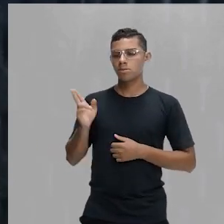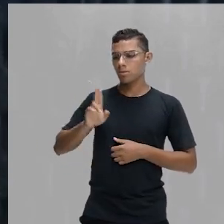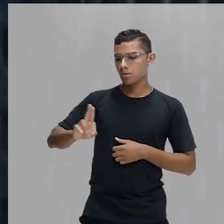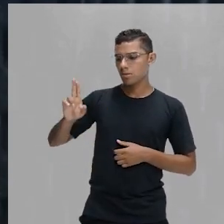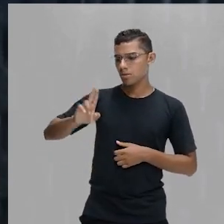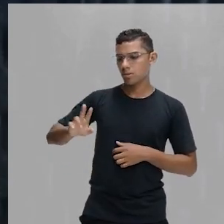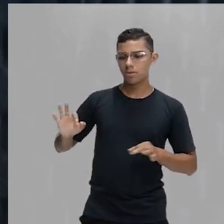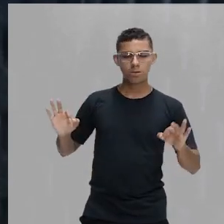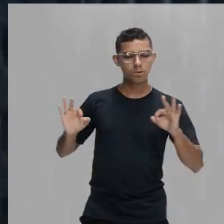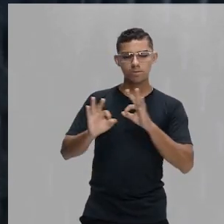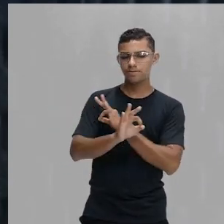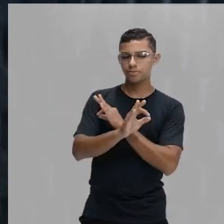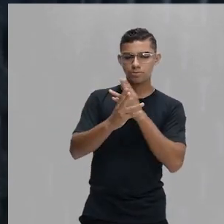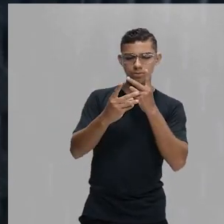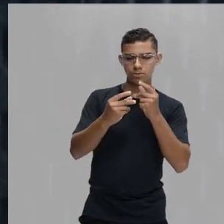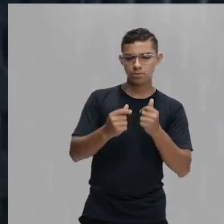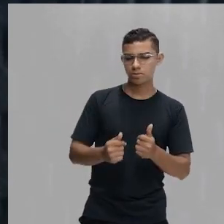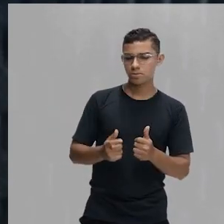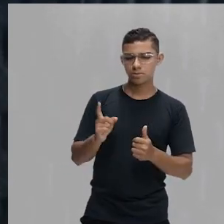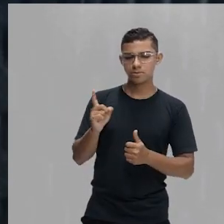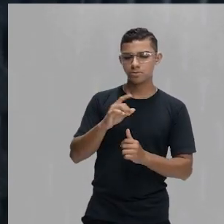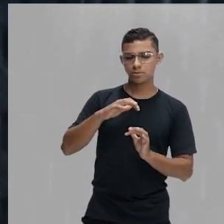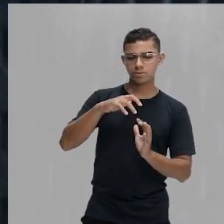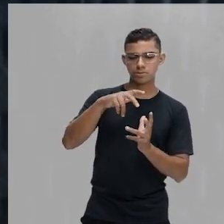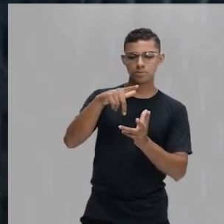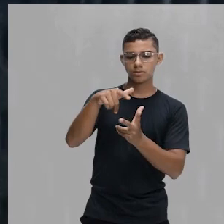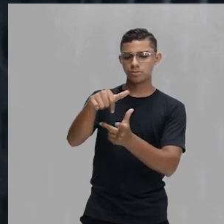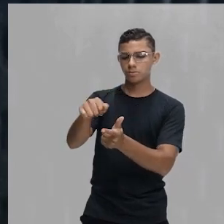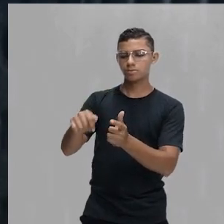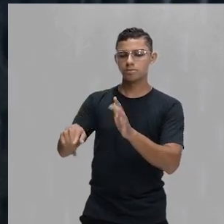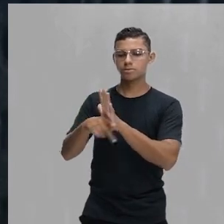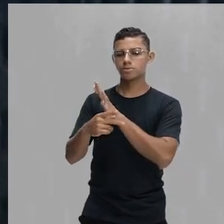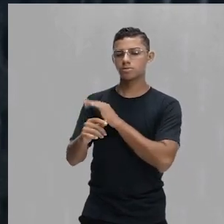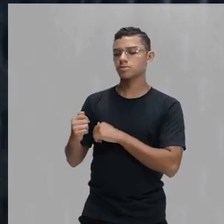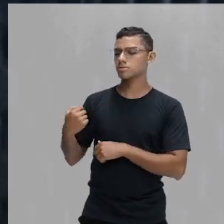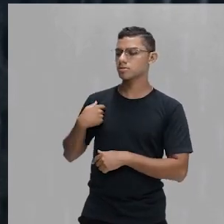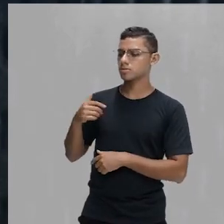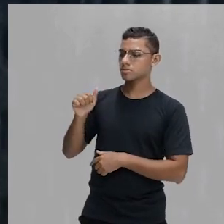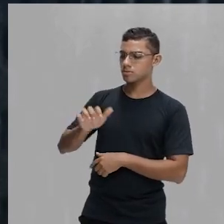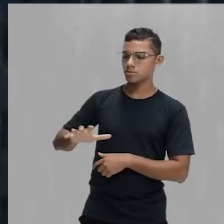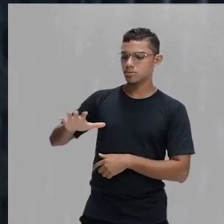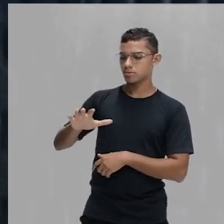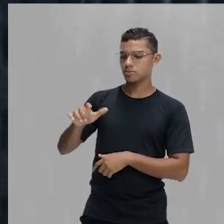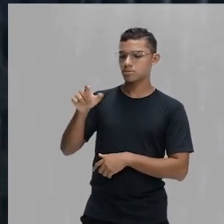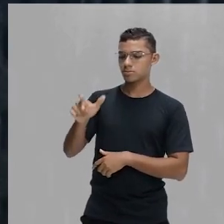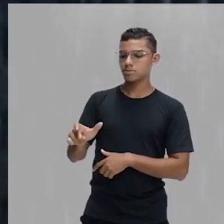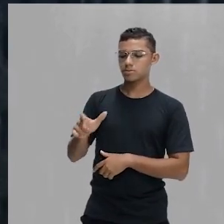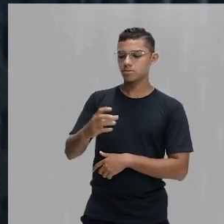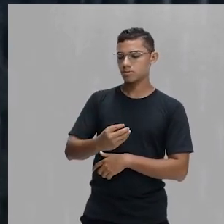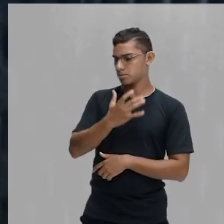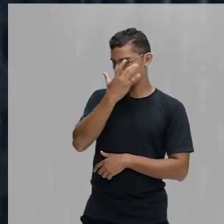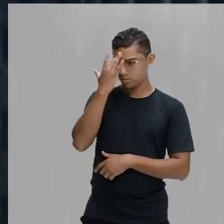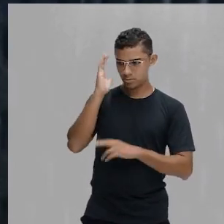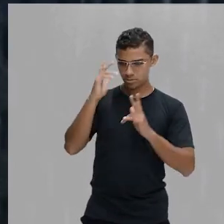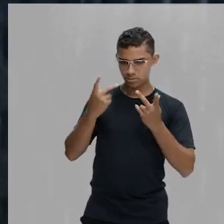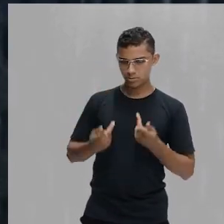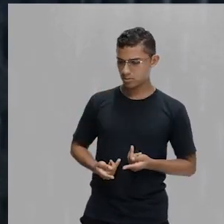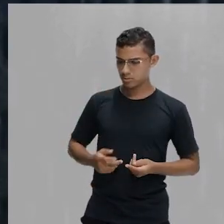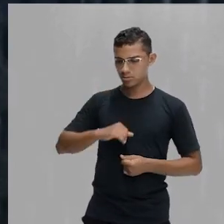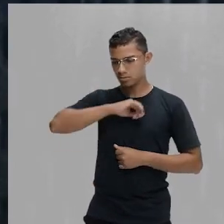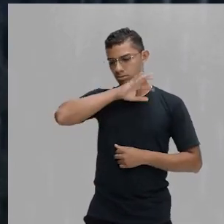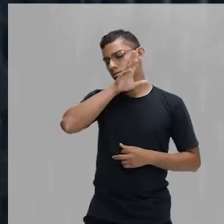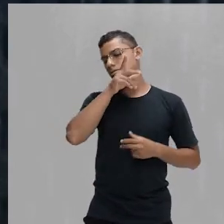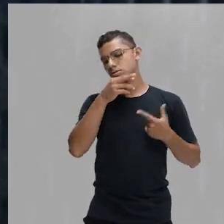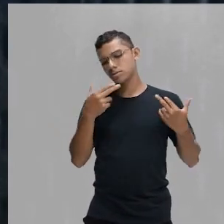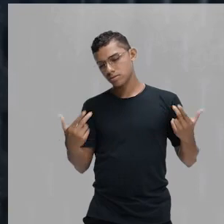utilizados para a não degradação do planeta, né, e que não comprometam a sobrevivência de espécies, só